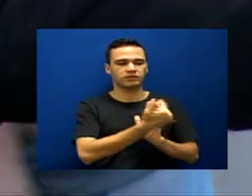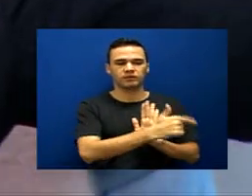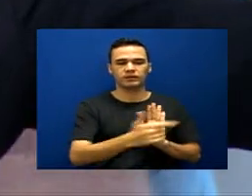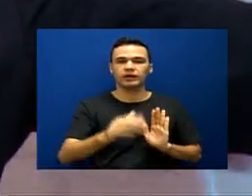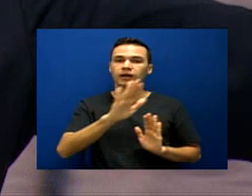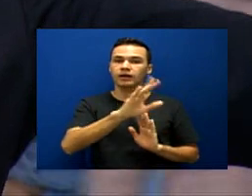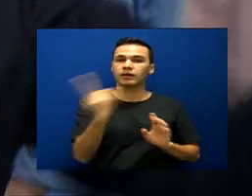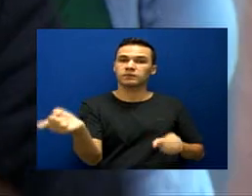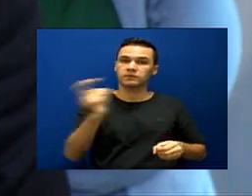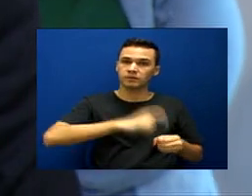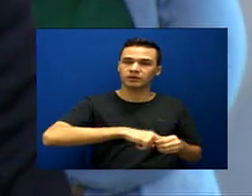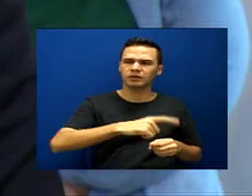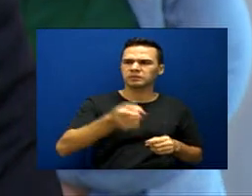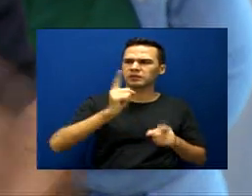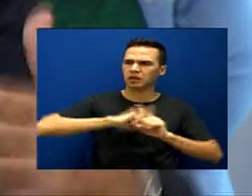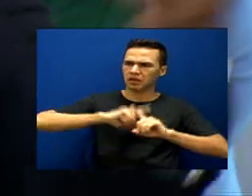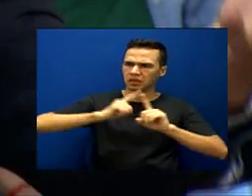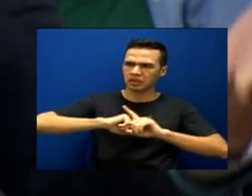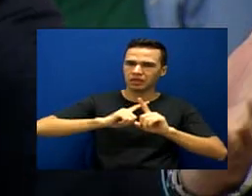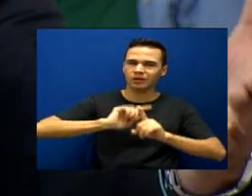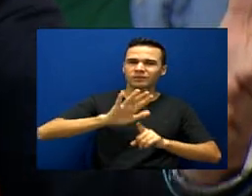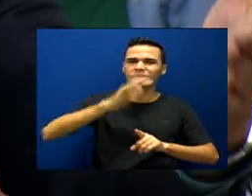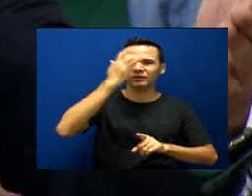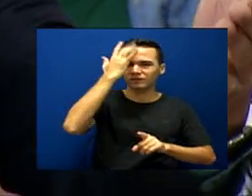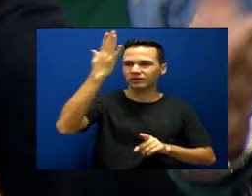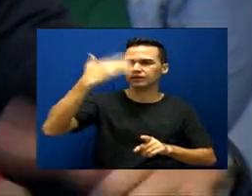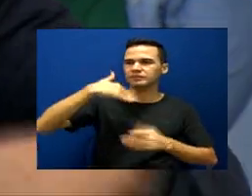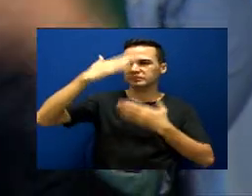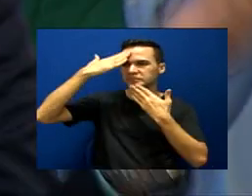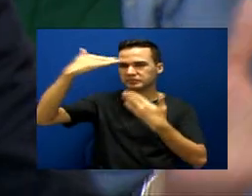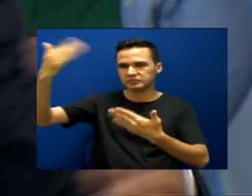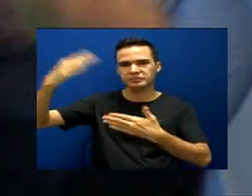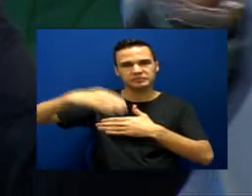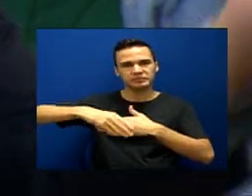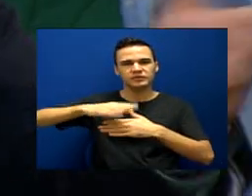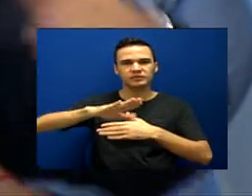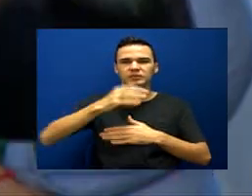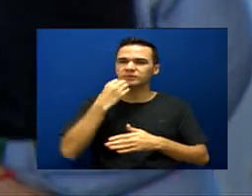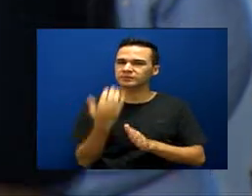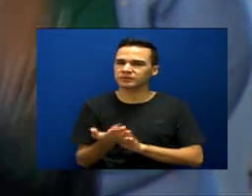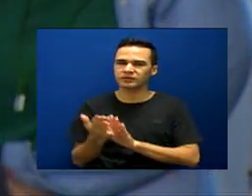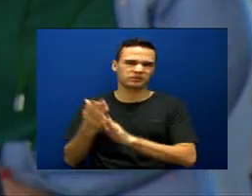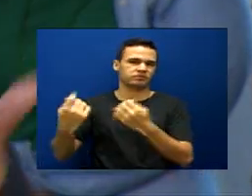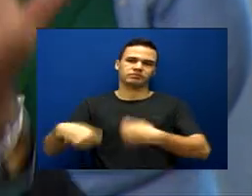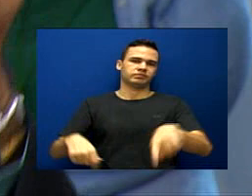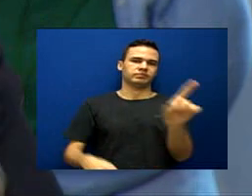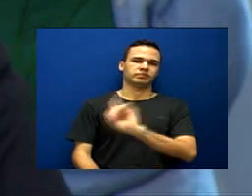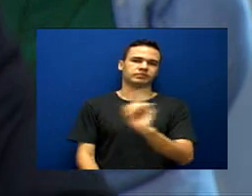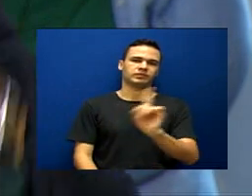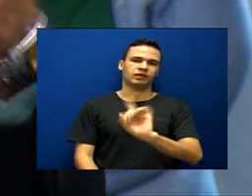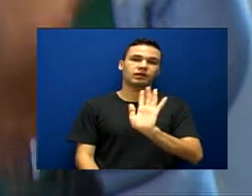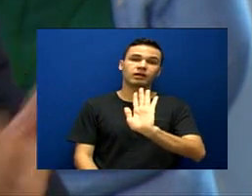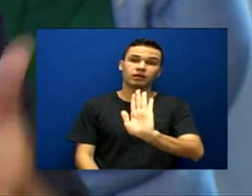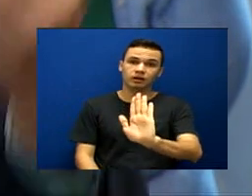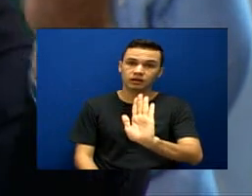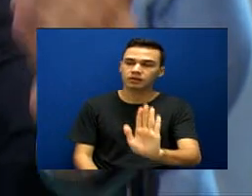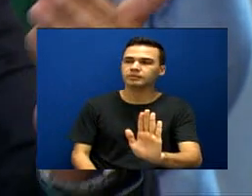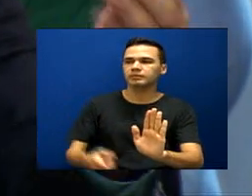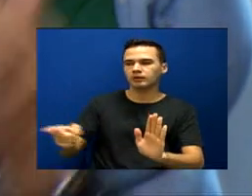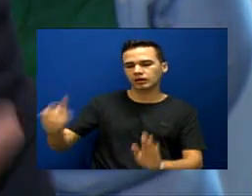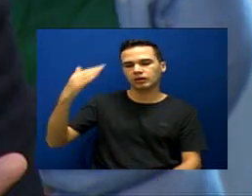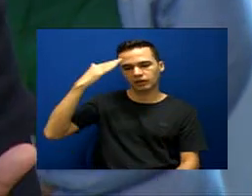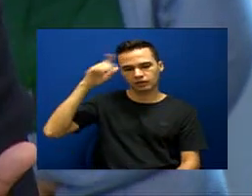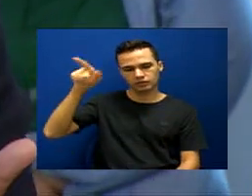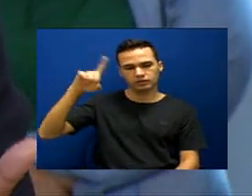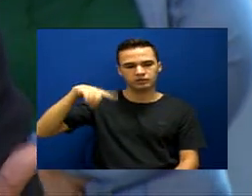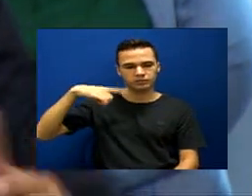vem, eles vão vaiar. Espera aí, não é mais fácil dar as mãos. Não estou falando que é para elogiar, não estou falando que é para fazer, mas apenas reconhecer